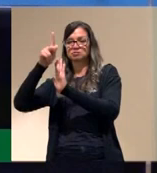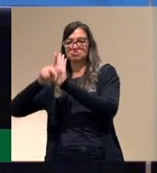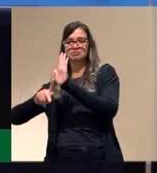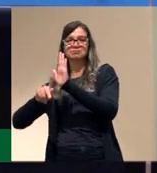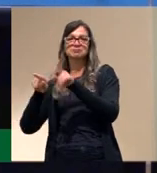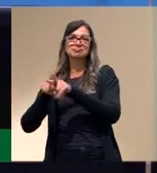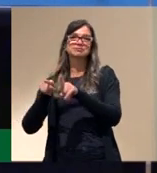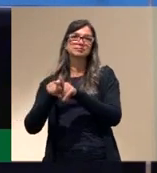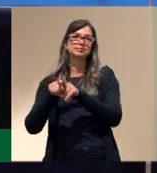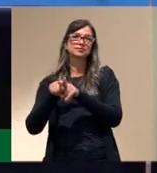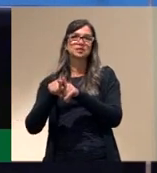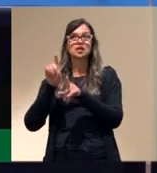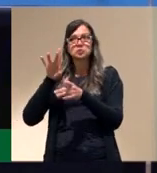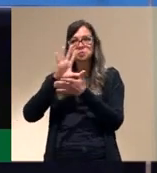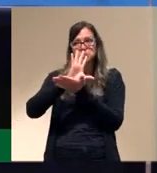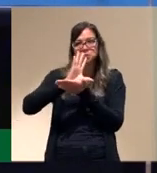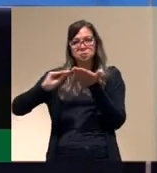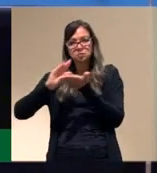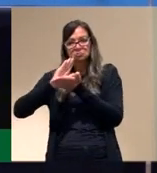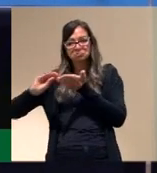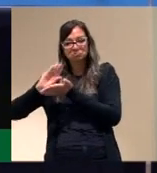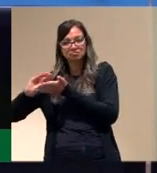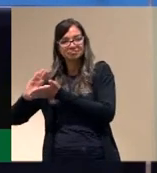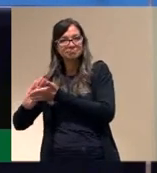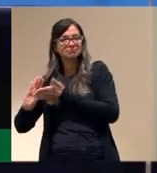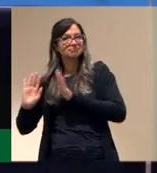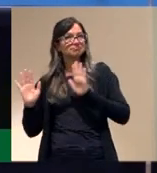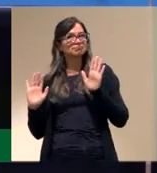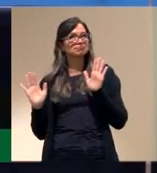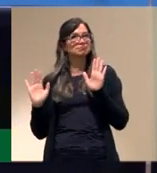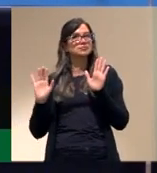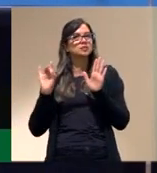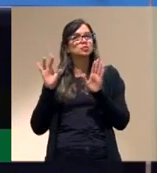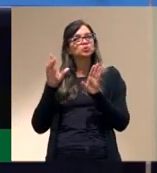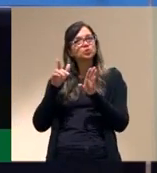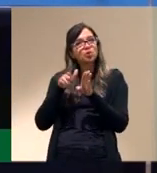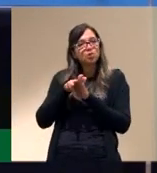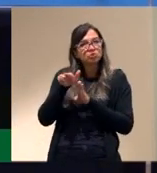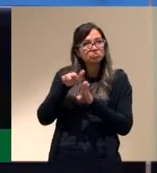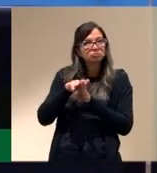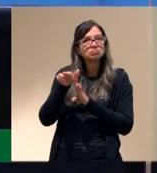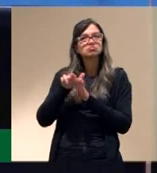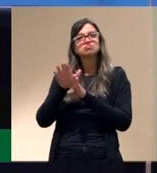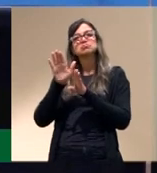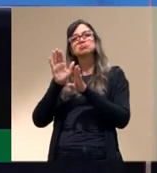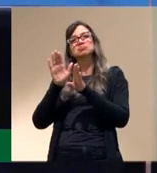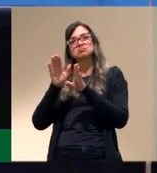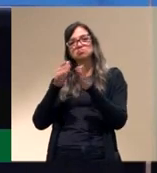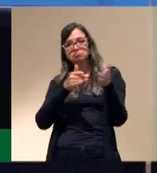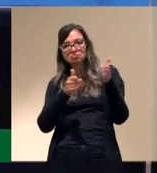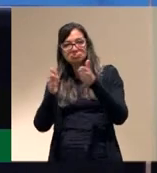de reprodução, meramente, é de orientação, de referenciamento, né?